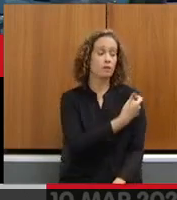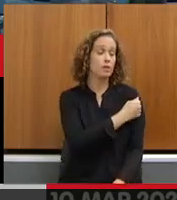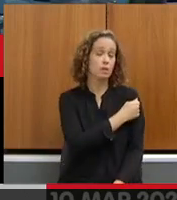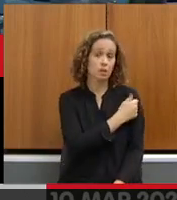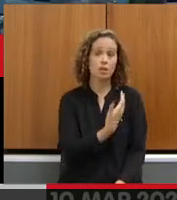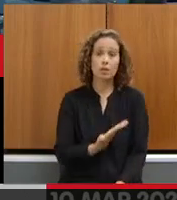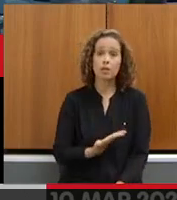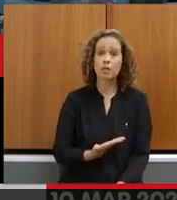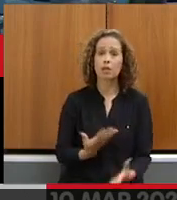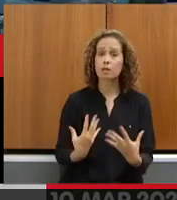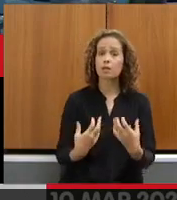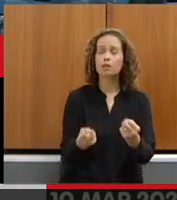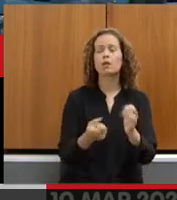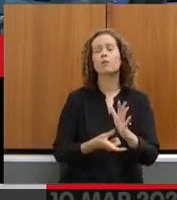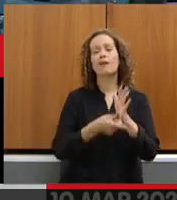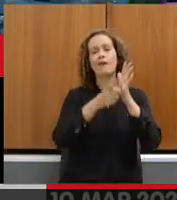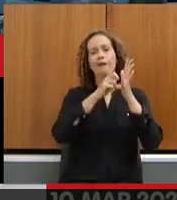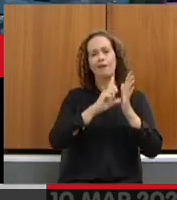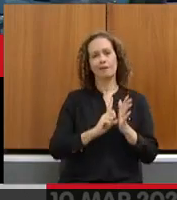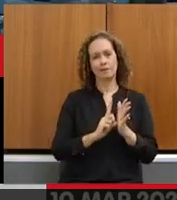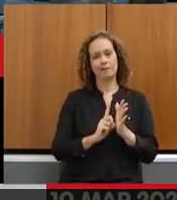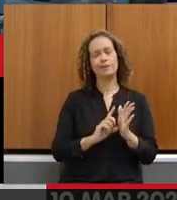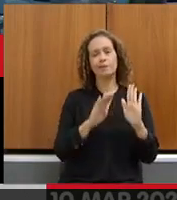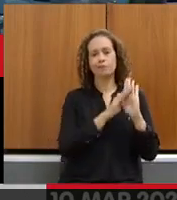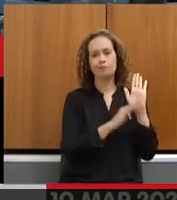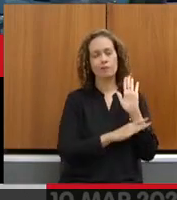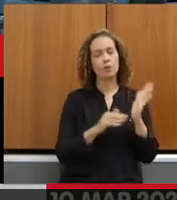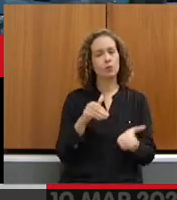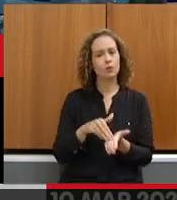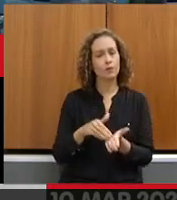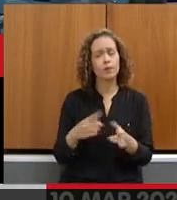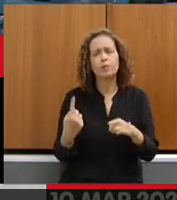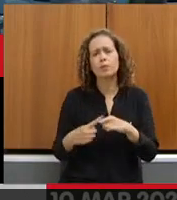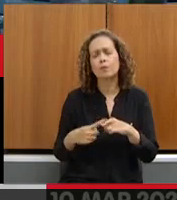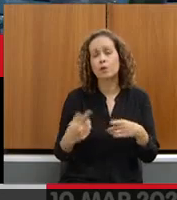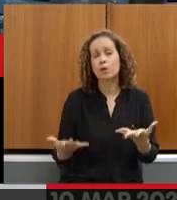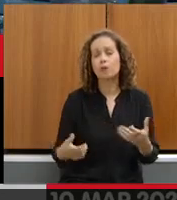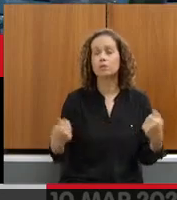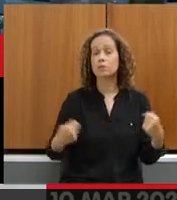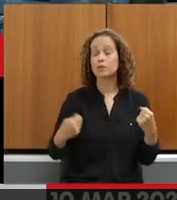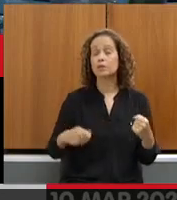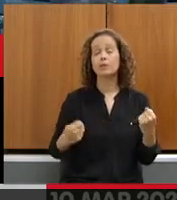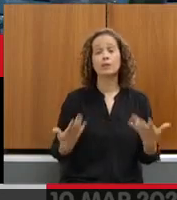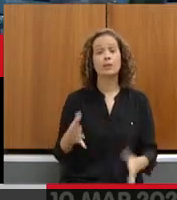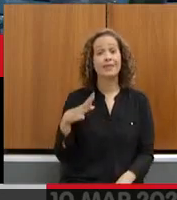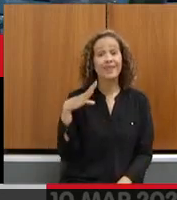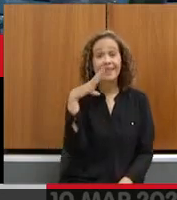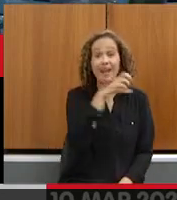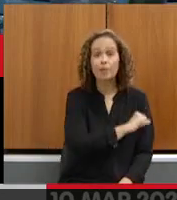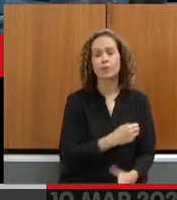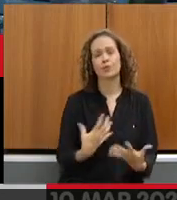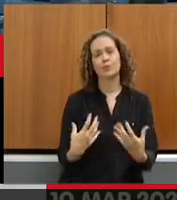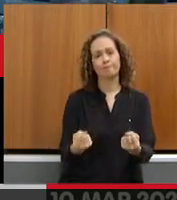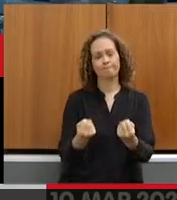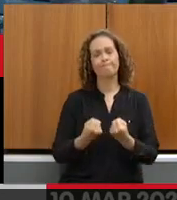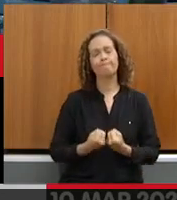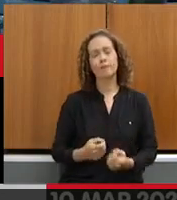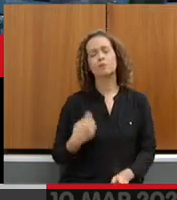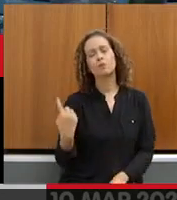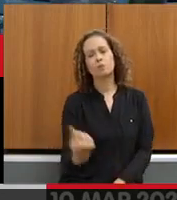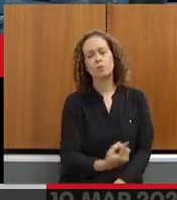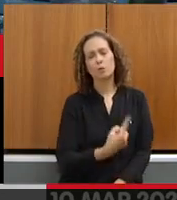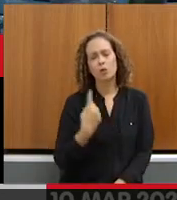do final do programa nacional de imunização você é fundamental você ela teria que chegar rápido e o que nós temos com